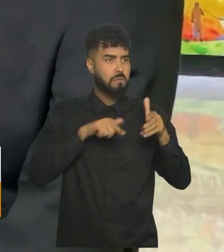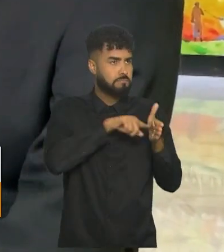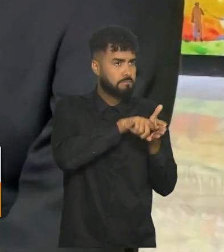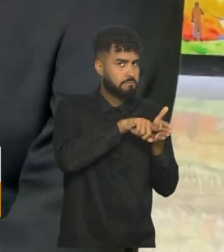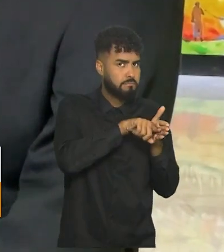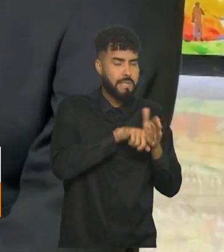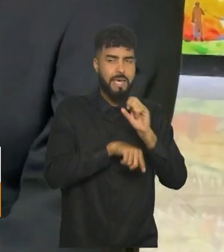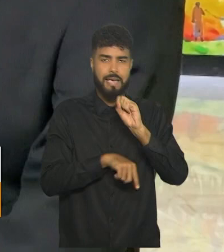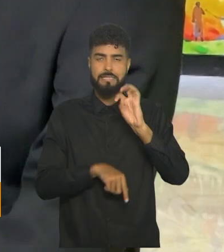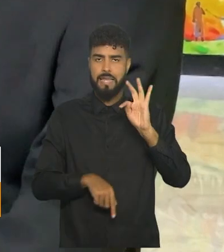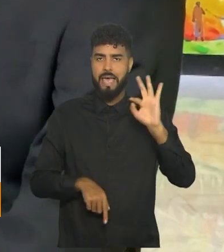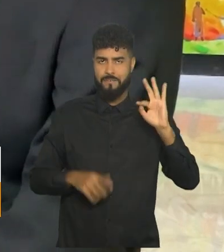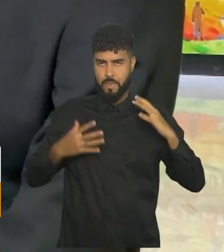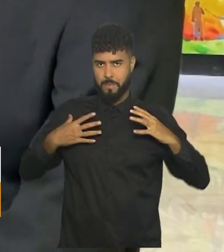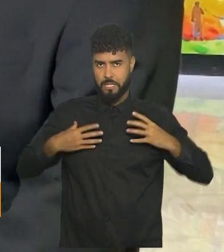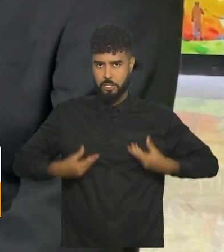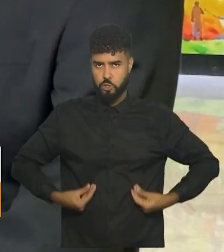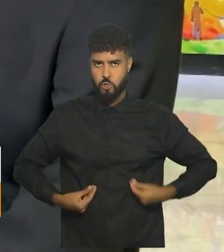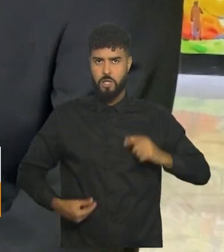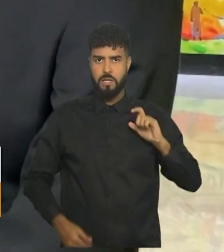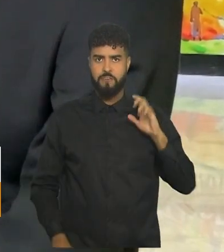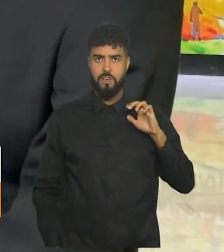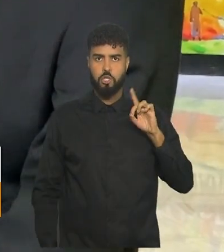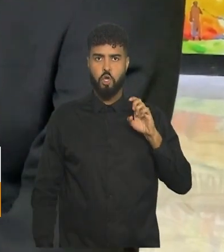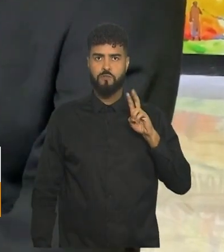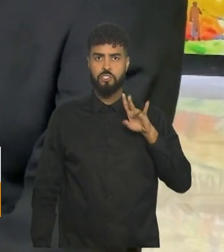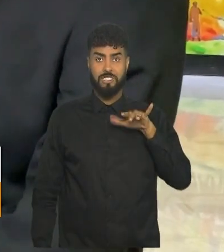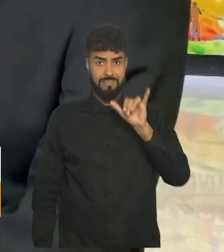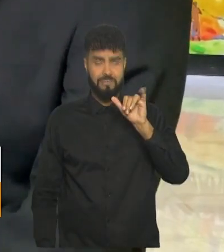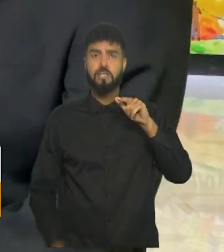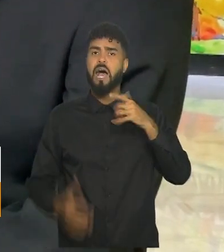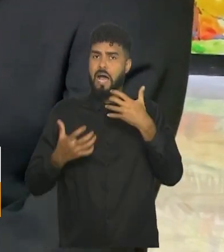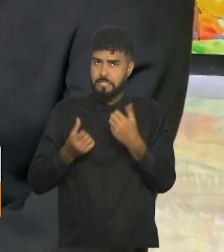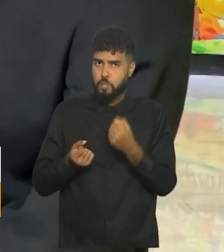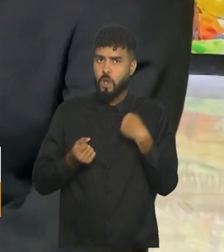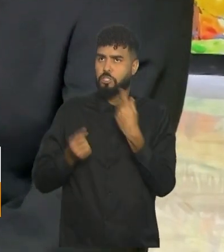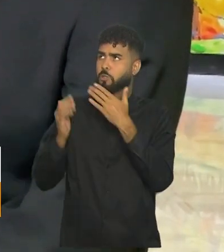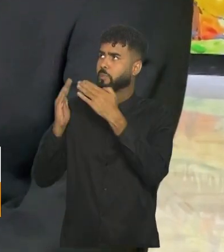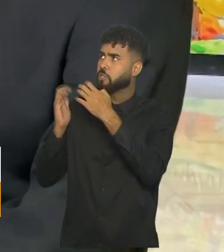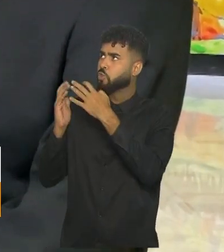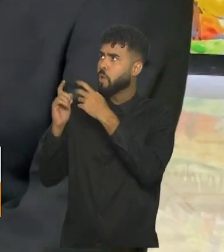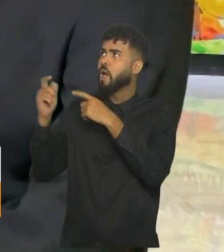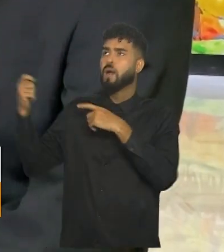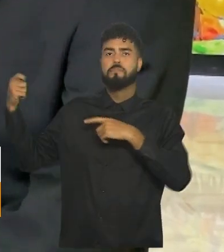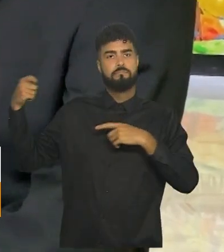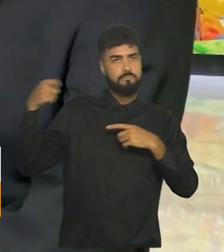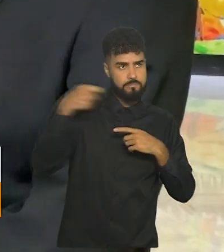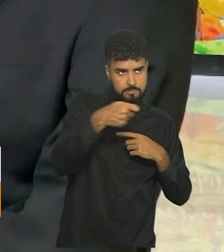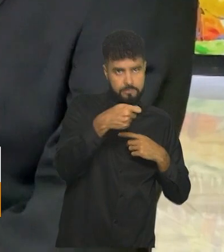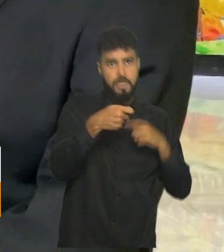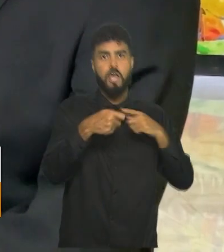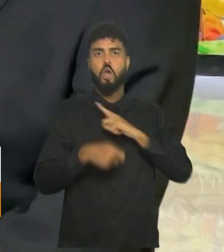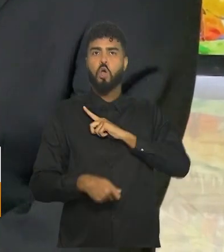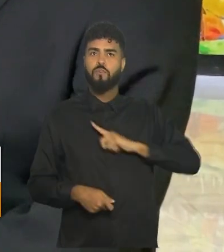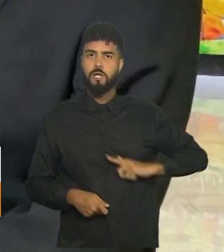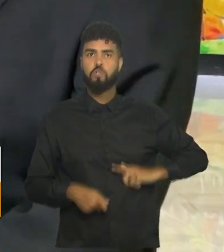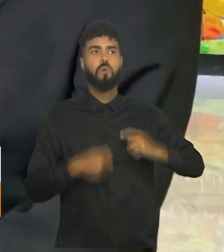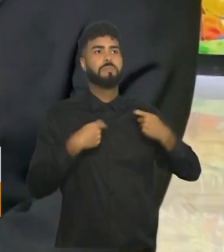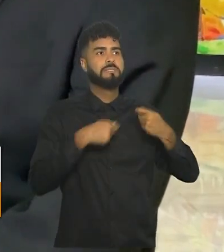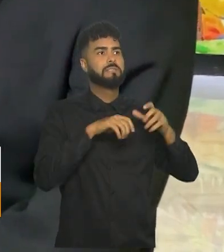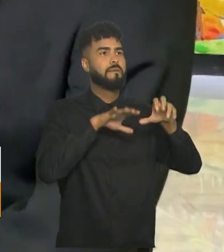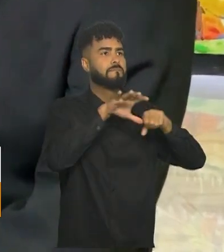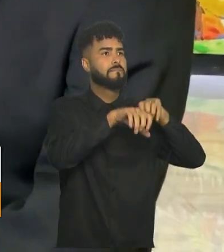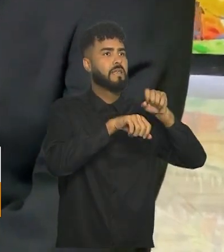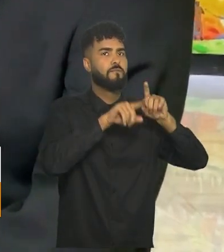meio do ministro Lewandowski, ouviu os nossos pedidos e fez com que os governadores busquem os dados e